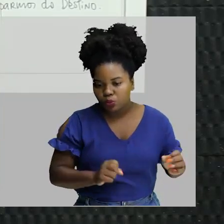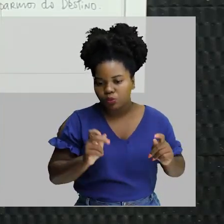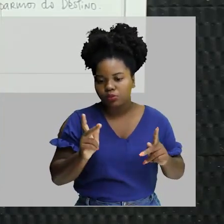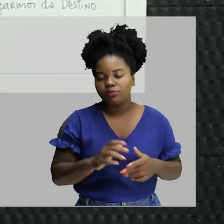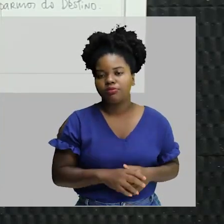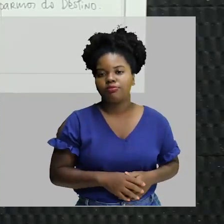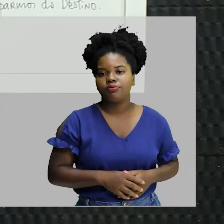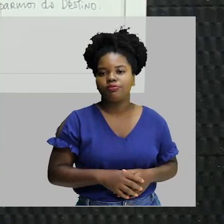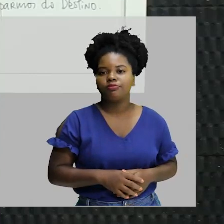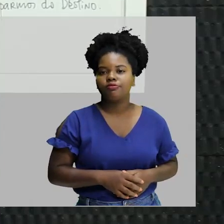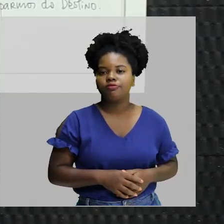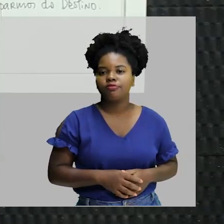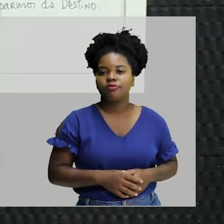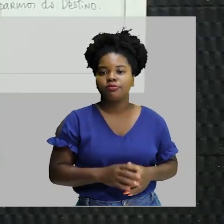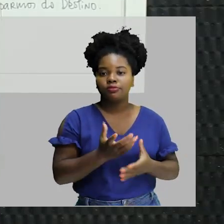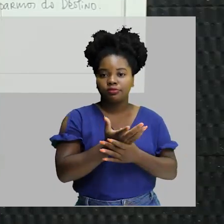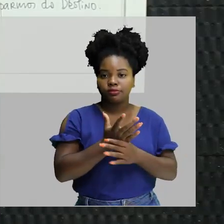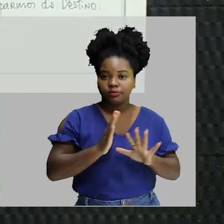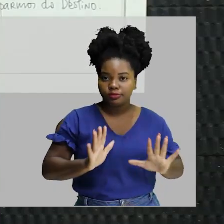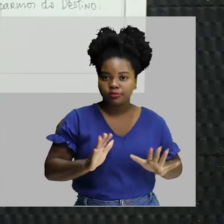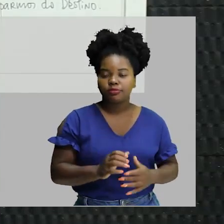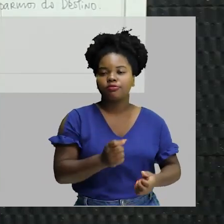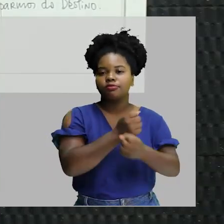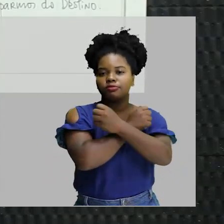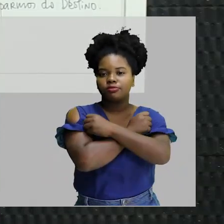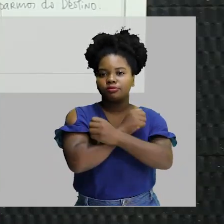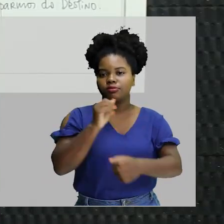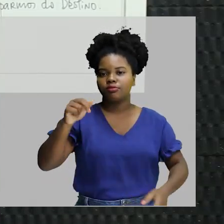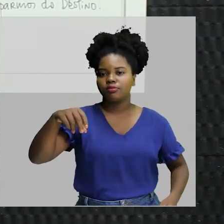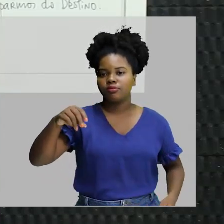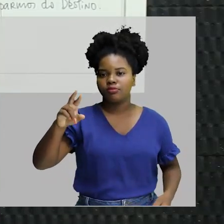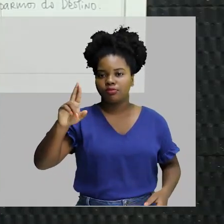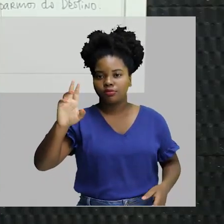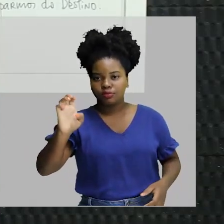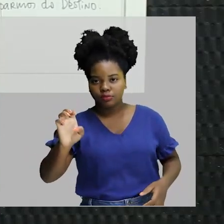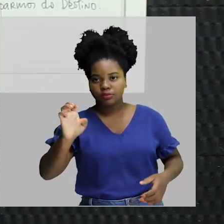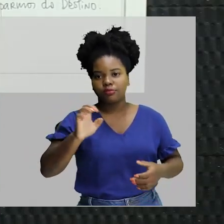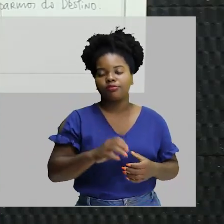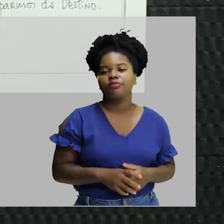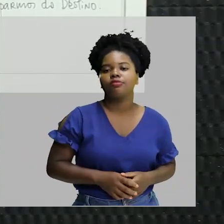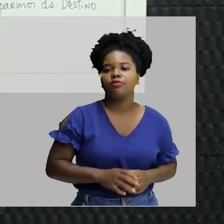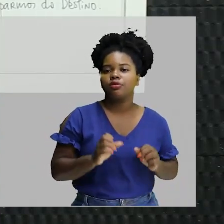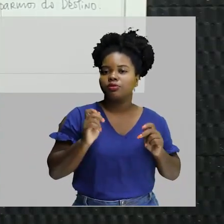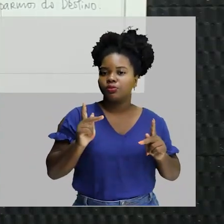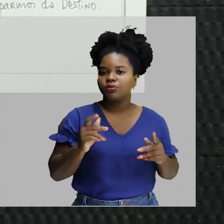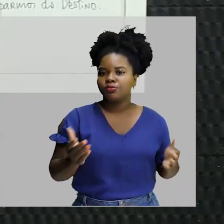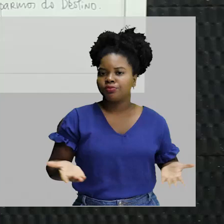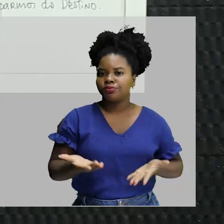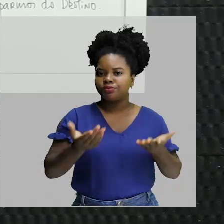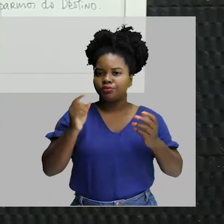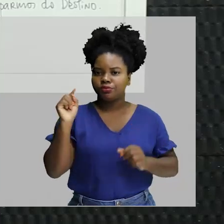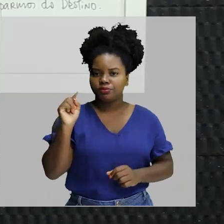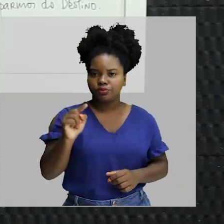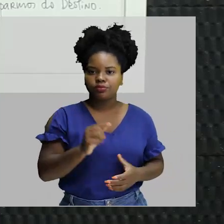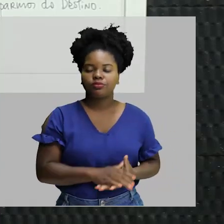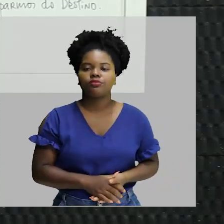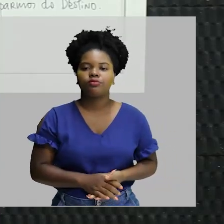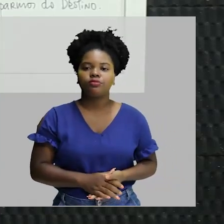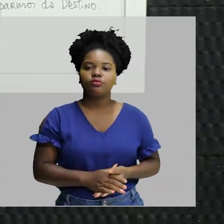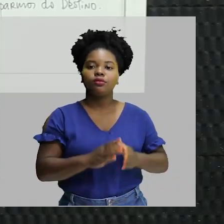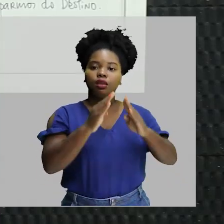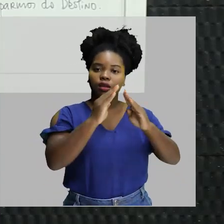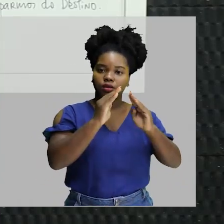legal. Fica aqui o nosso forte abraço, professor André Luiz, deixando com vocês essa palavra de motivação.